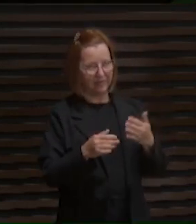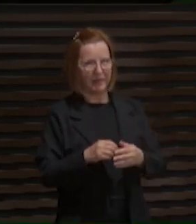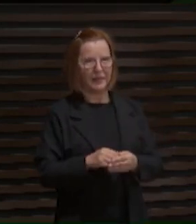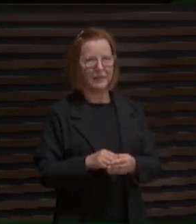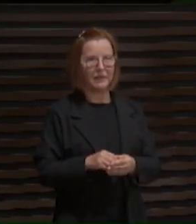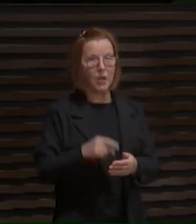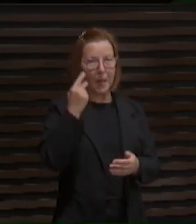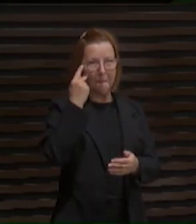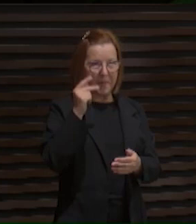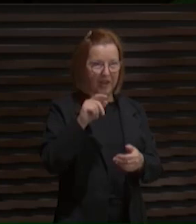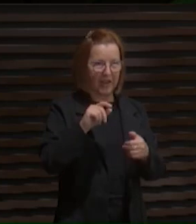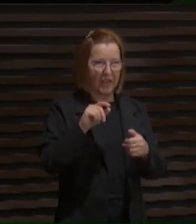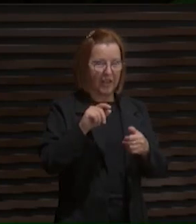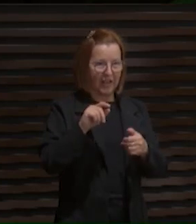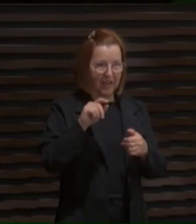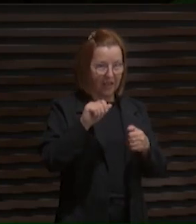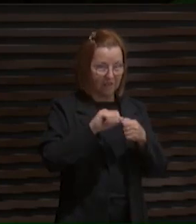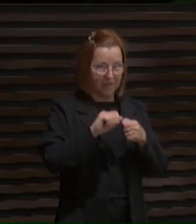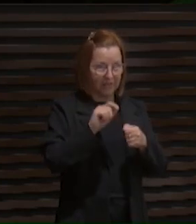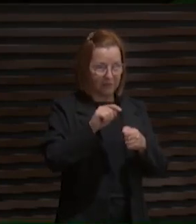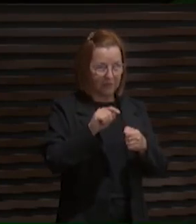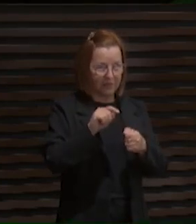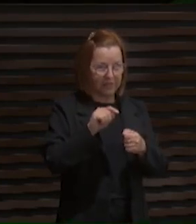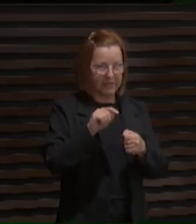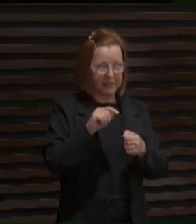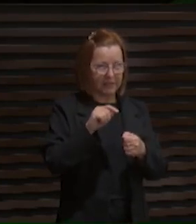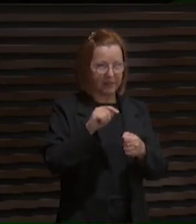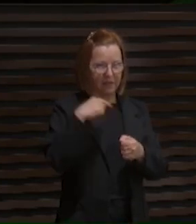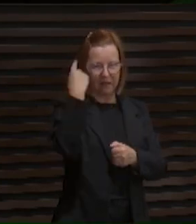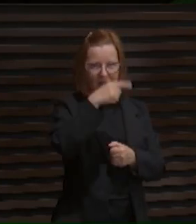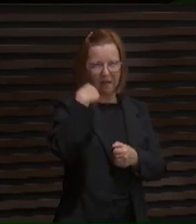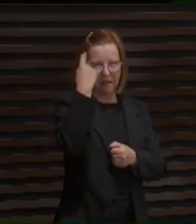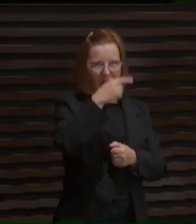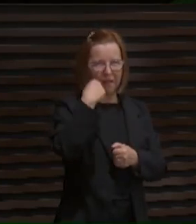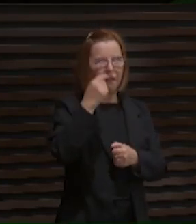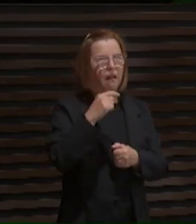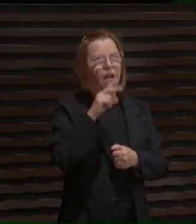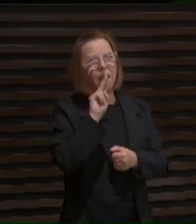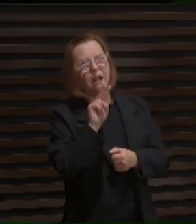te manter presos naquilo? Como eles investiram tempo e dinheiro para descobrir tudo isso?